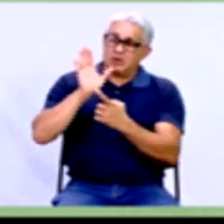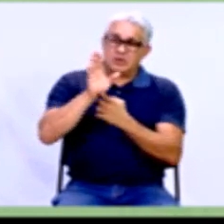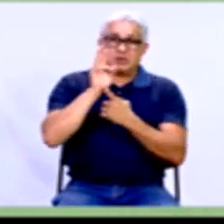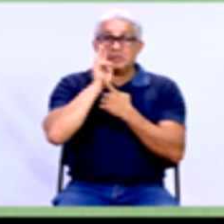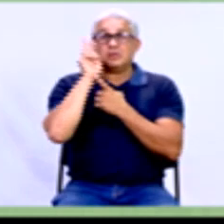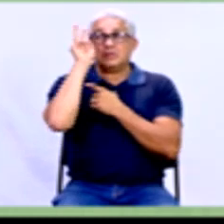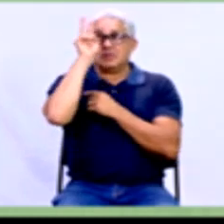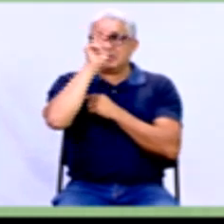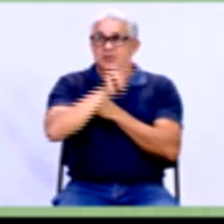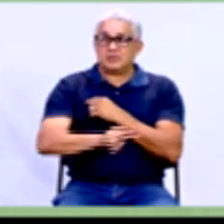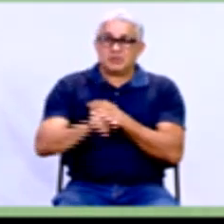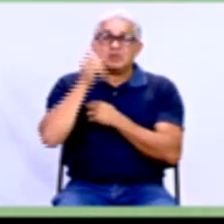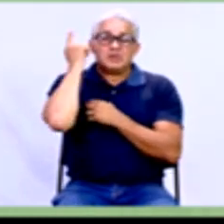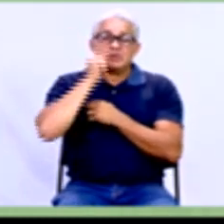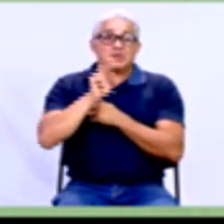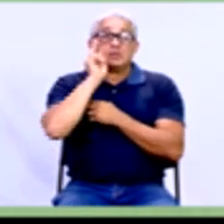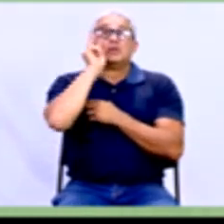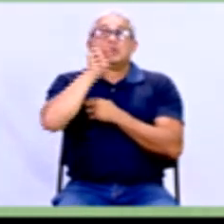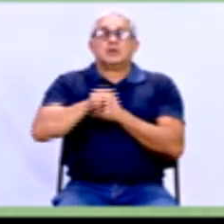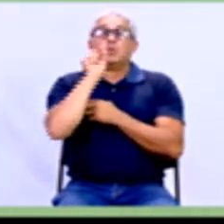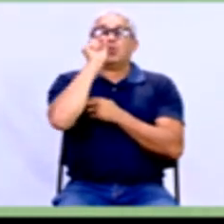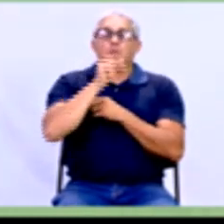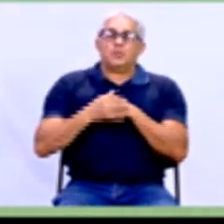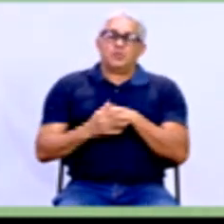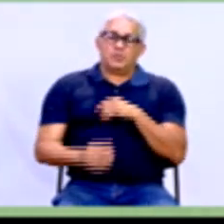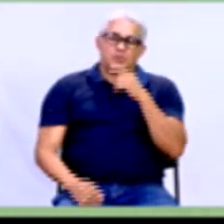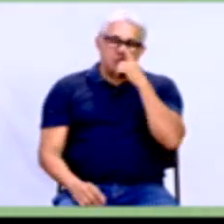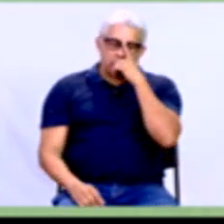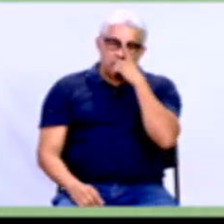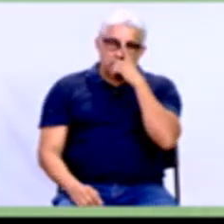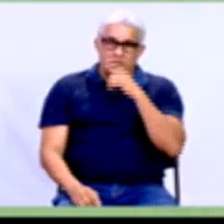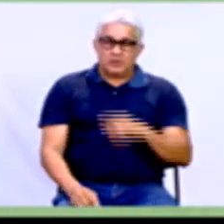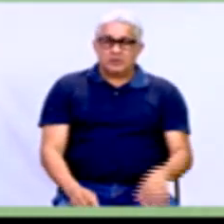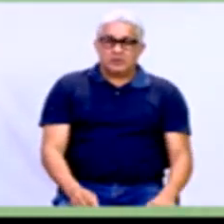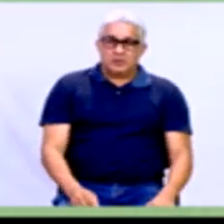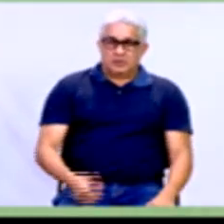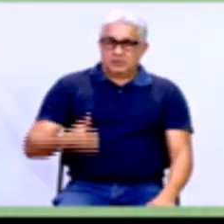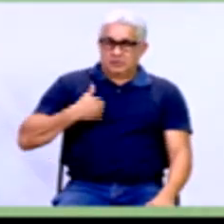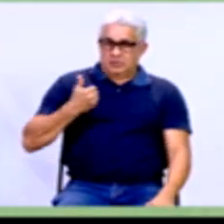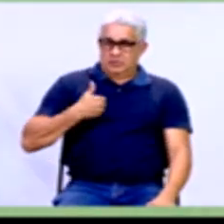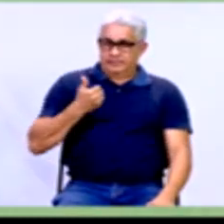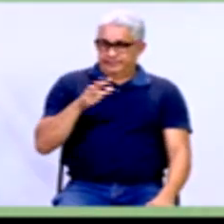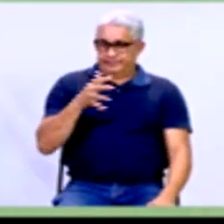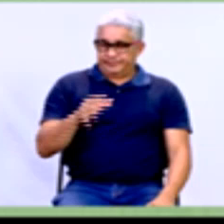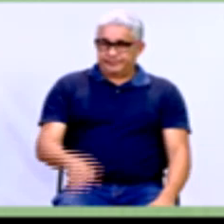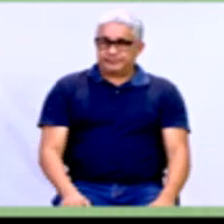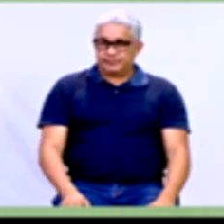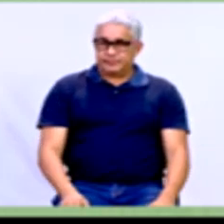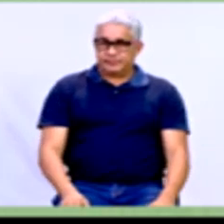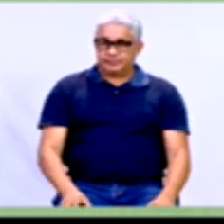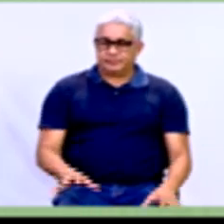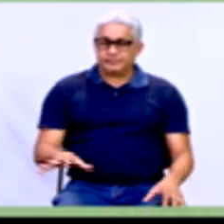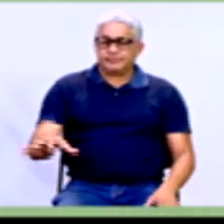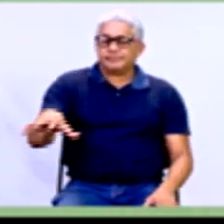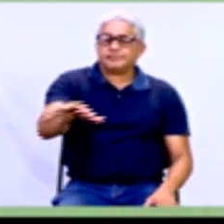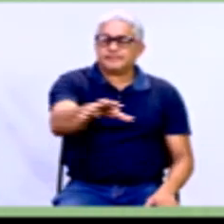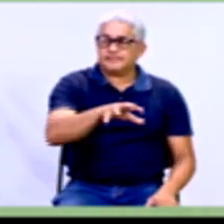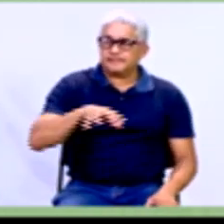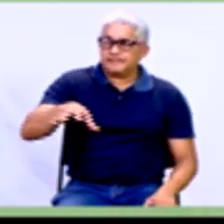olhando aqui, eu já consigo ver que a faixa etária, ela está concentrada aqui,